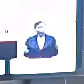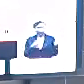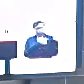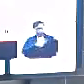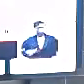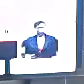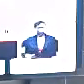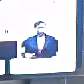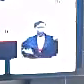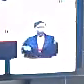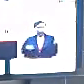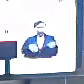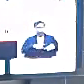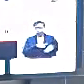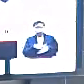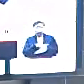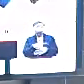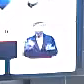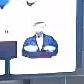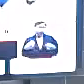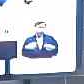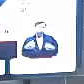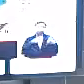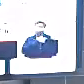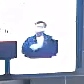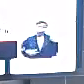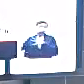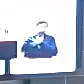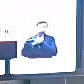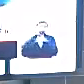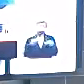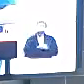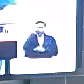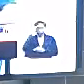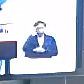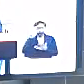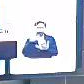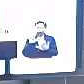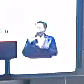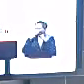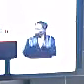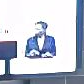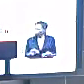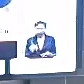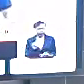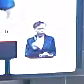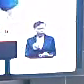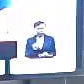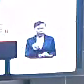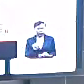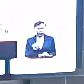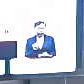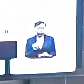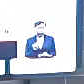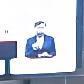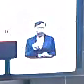e tem que ter cinto para todos agora não acho justo uma lotação daquela